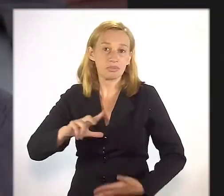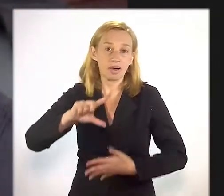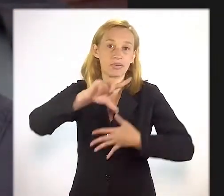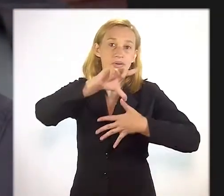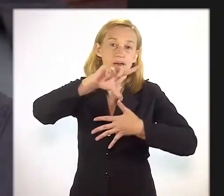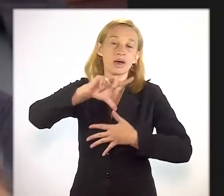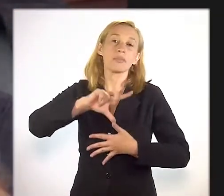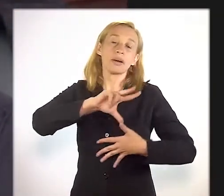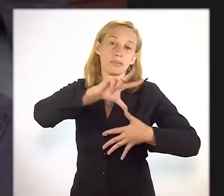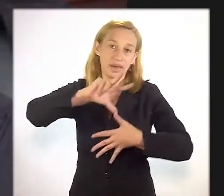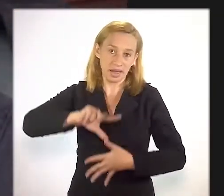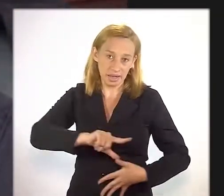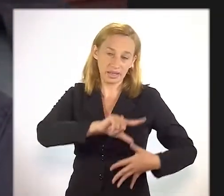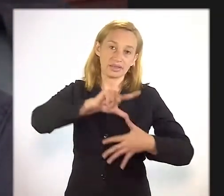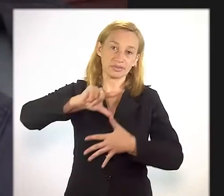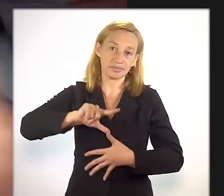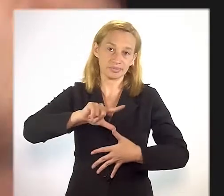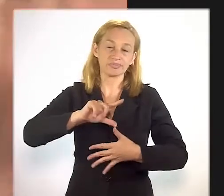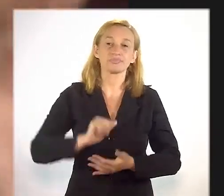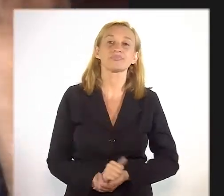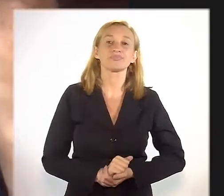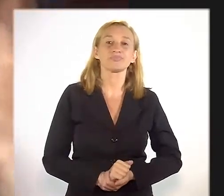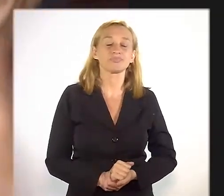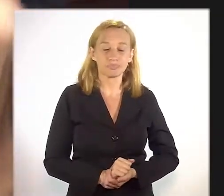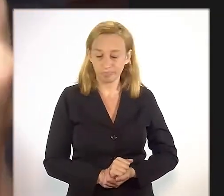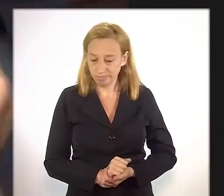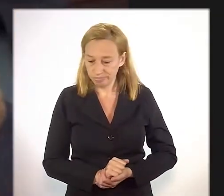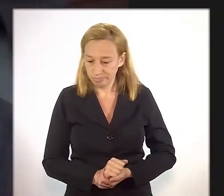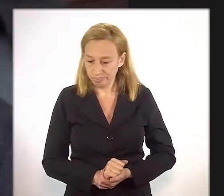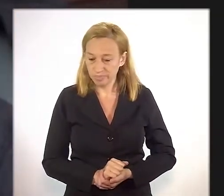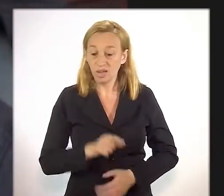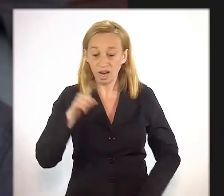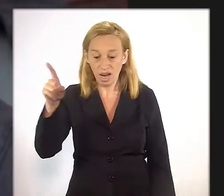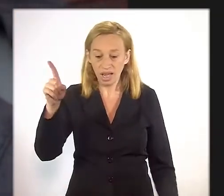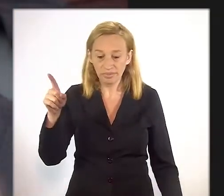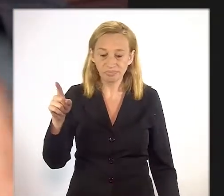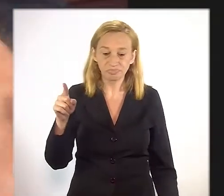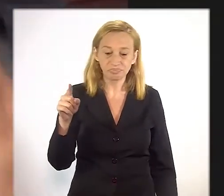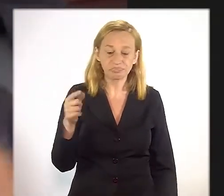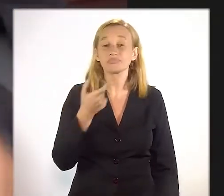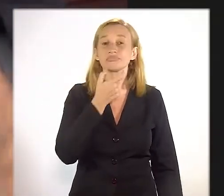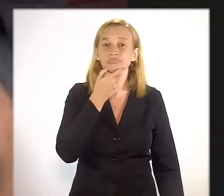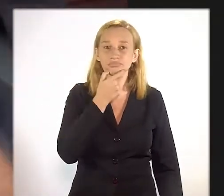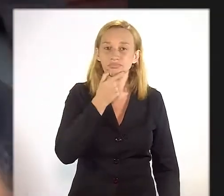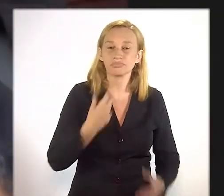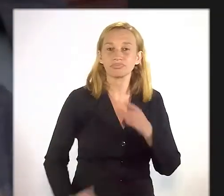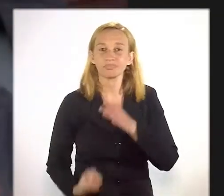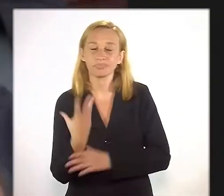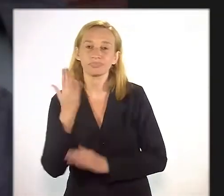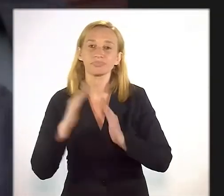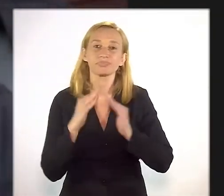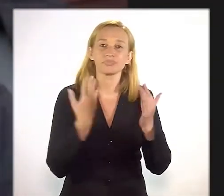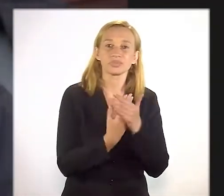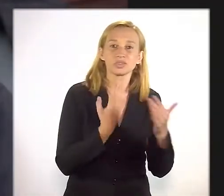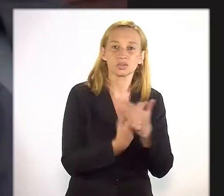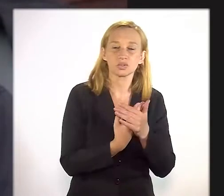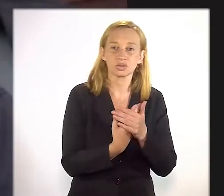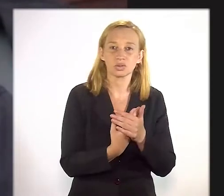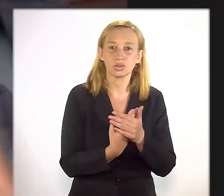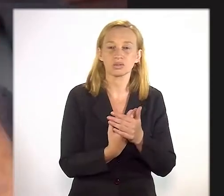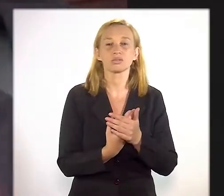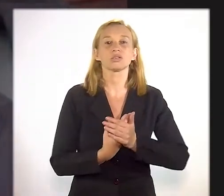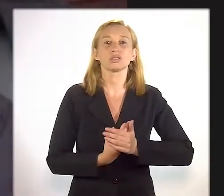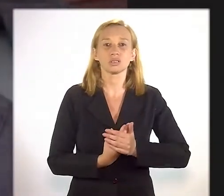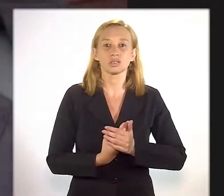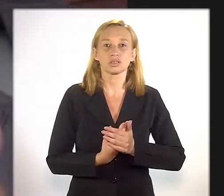a pedido do Bolívar, que trouxe um senhor chamado Lancaster, da Inglaterra, que introduziu essa escola do chamado paradigma